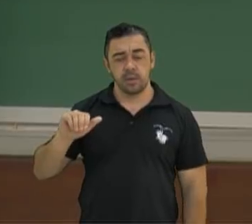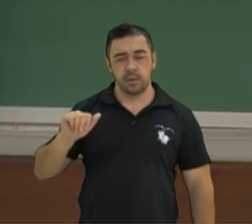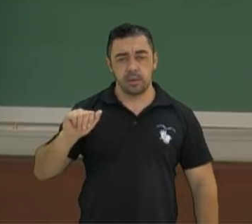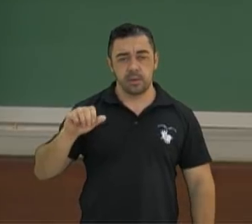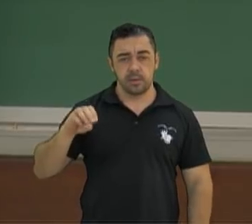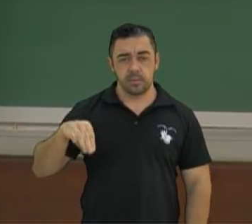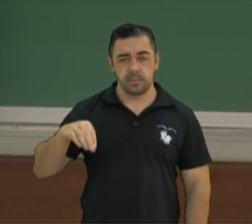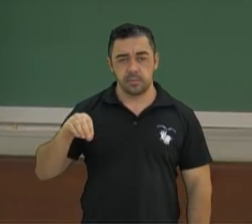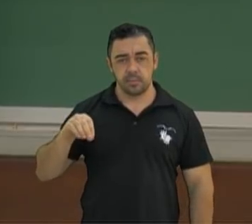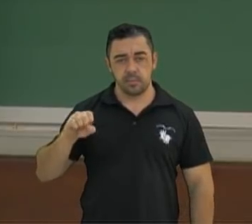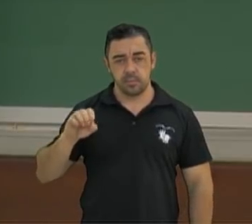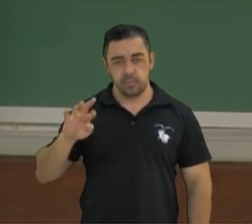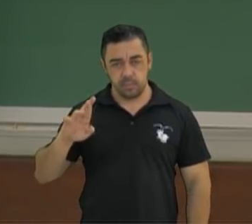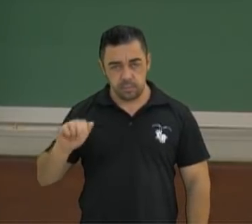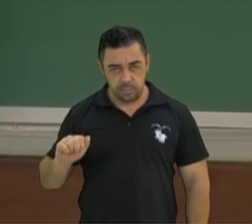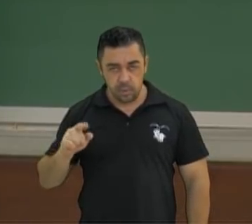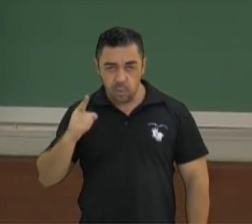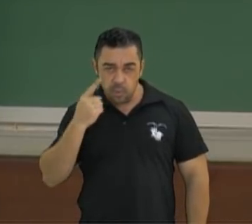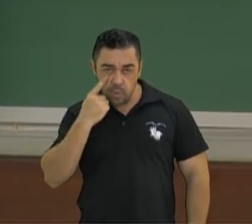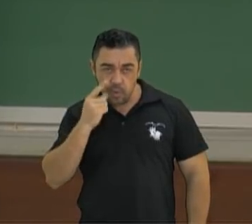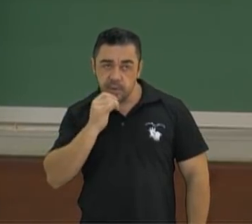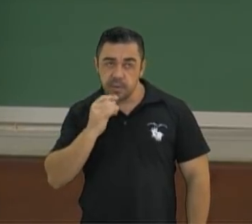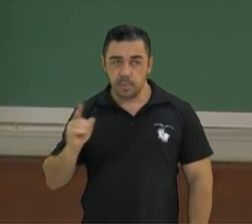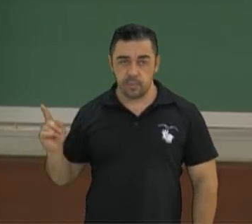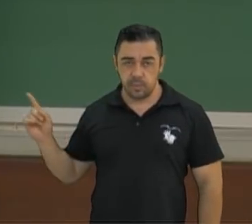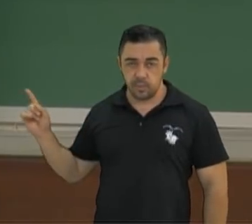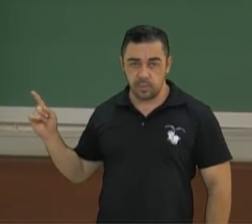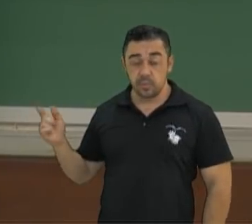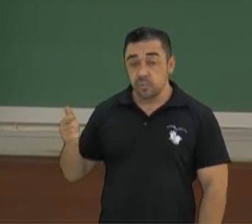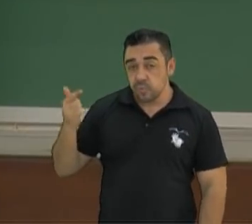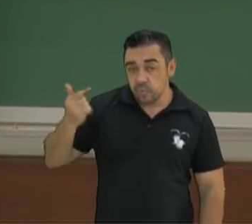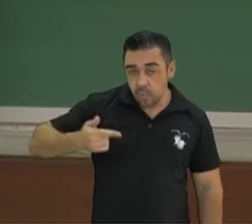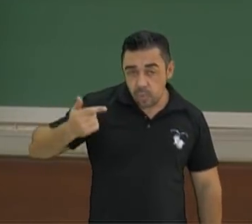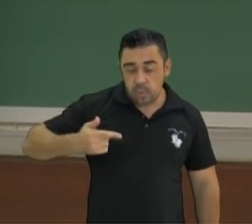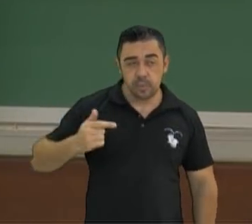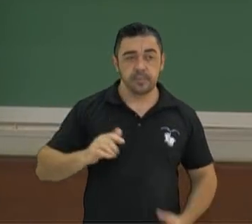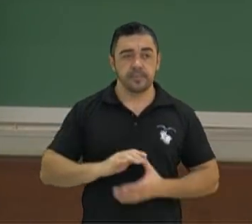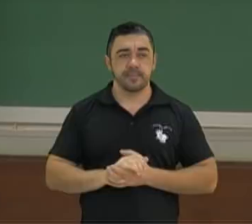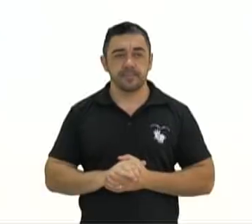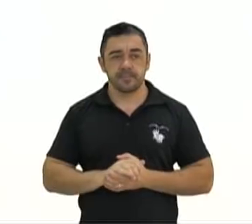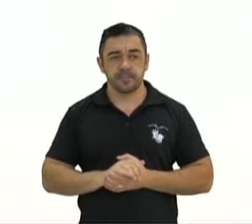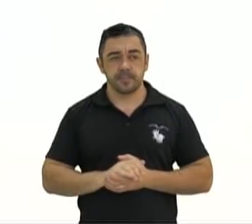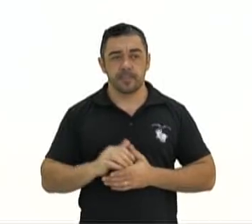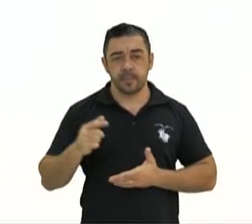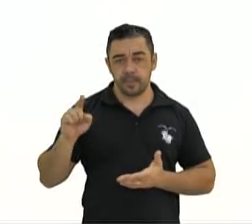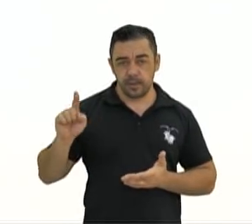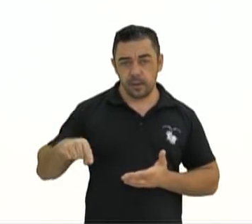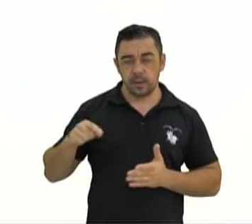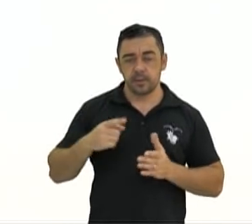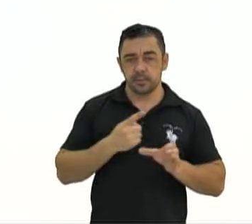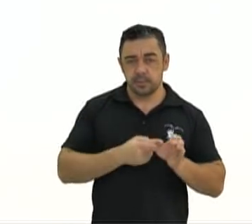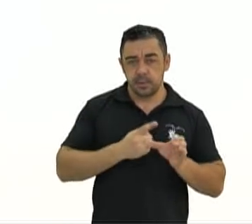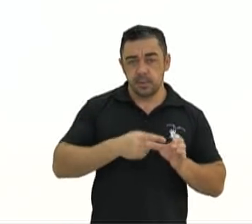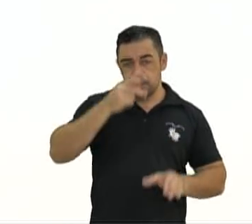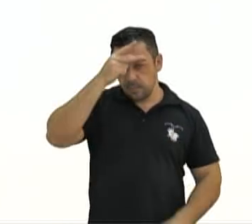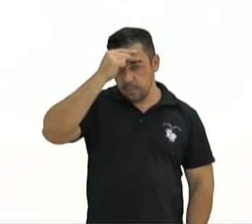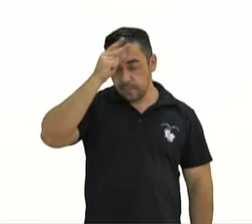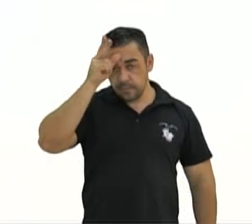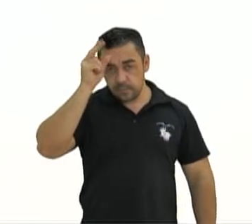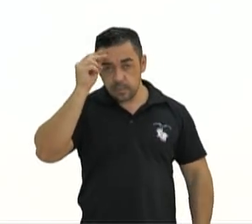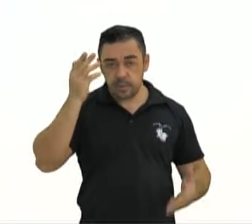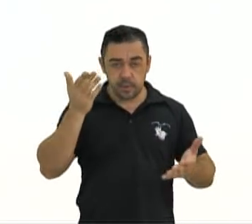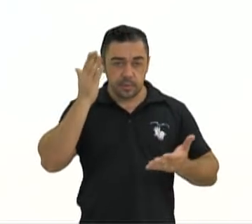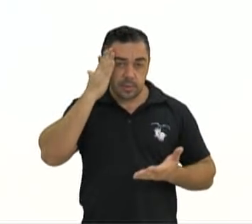amostra, ok? Olha o exemplo 2 agora, um exemplo muito comum. A prefeitura de uma cidade quer saber se